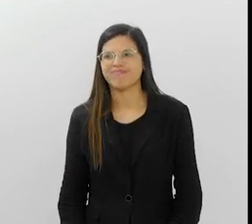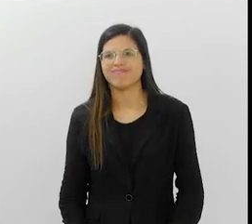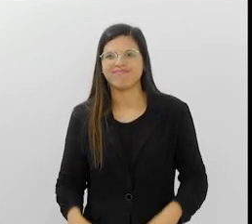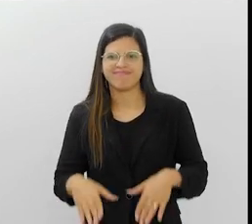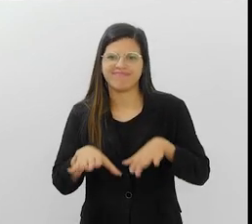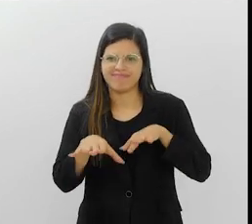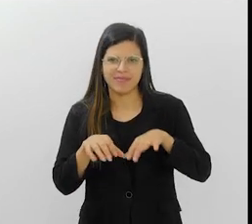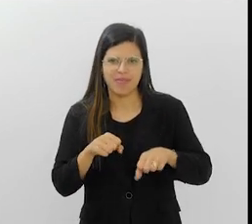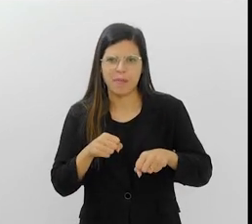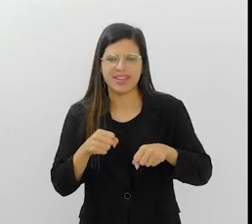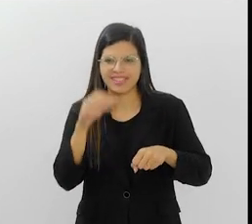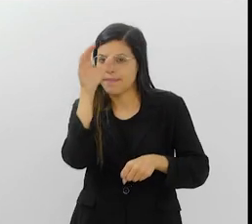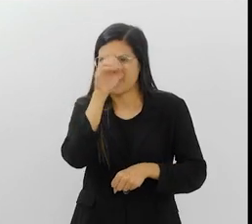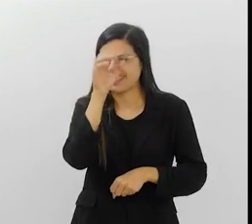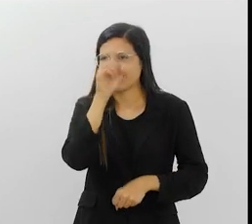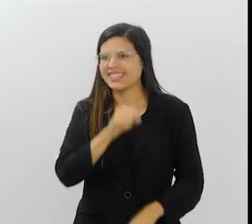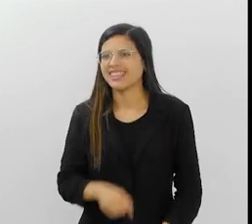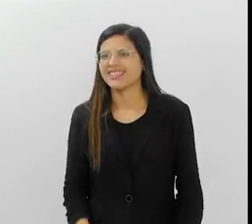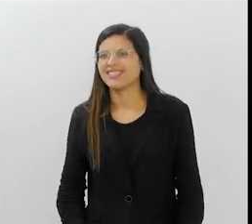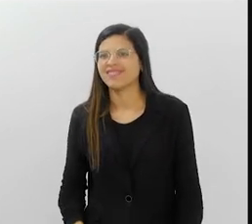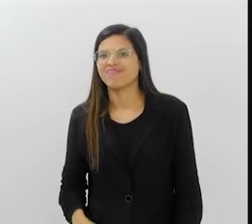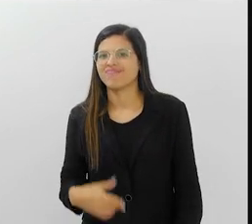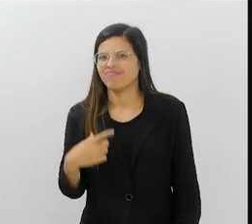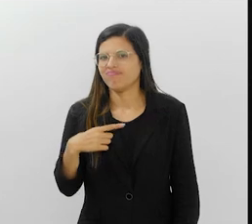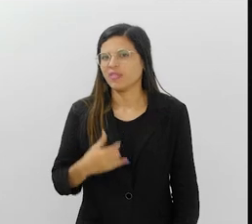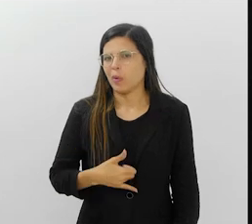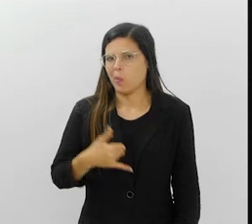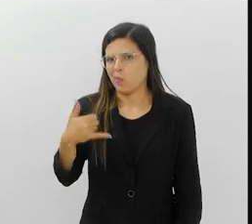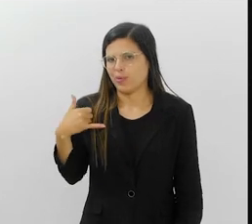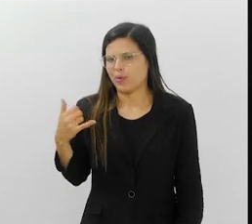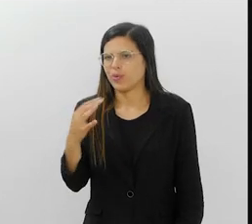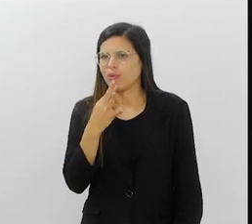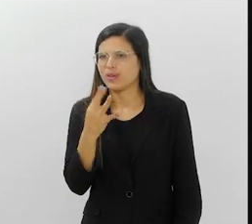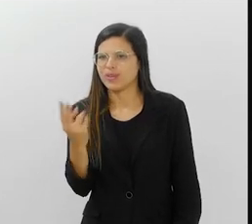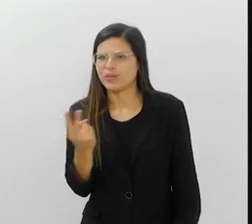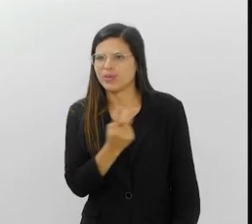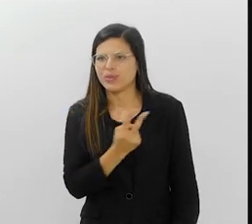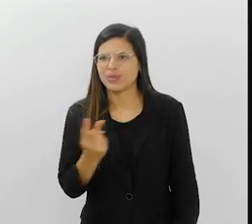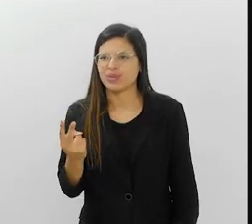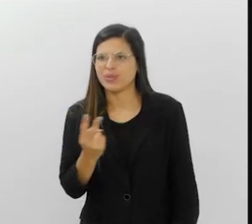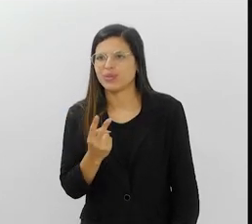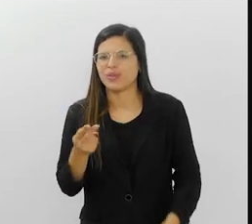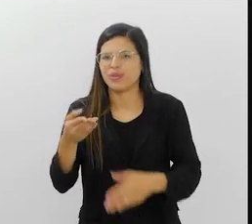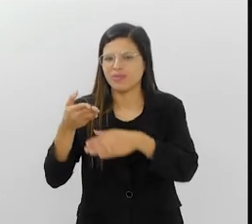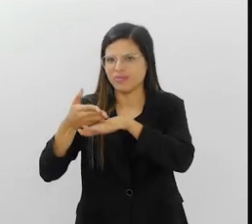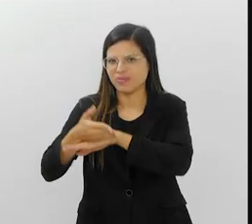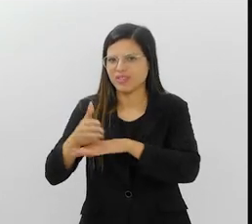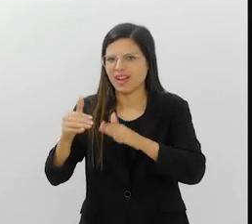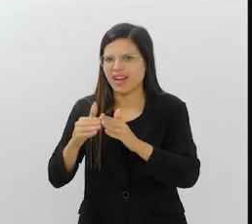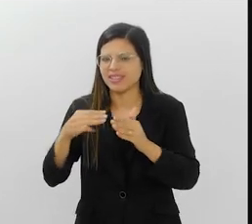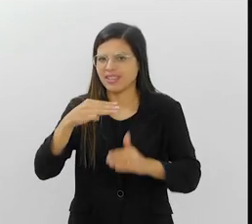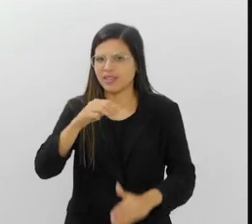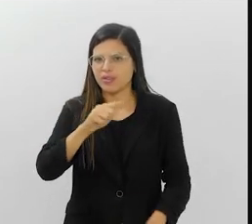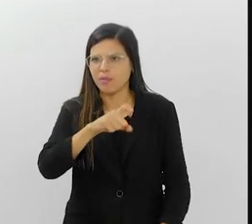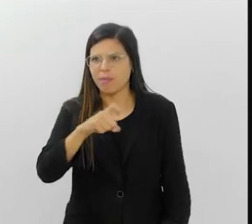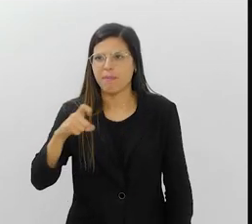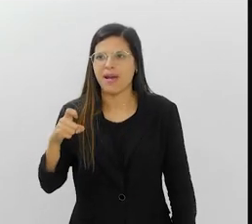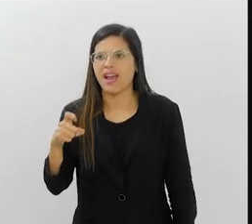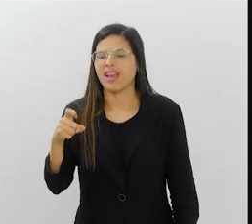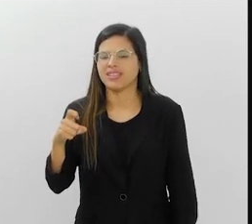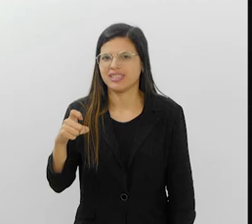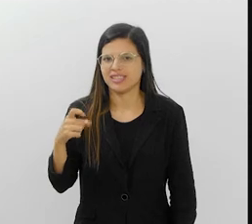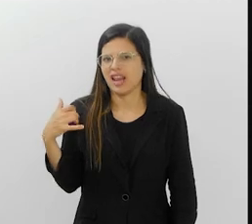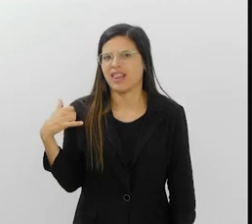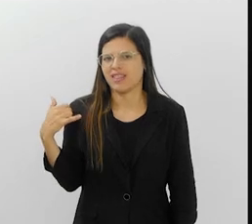me deu essa formação. Né? E eu tive o orgulho de conhecer os dois. Eu fui à festa de aniversário na casa do Max, um